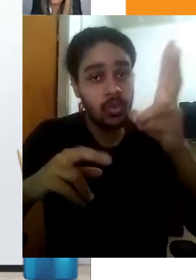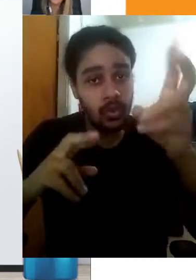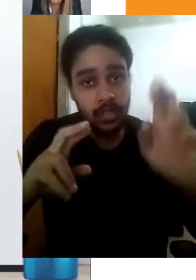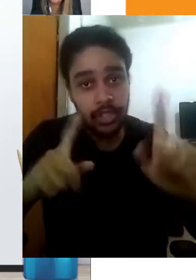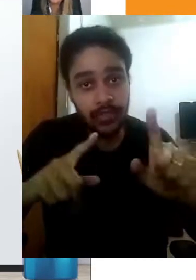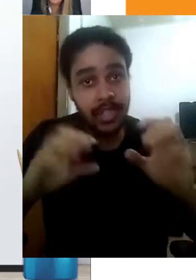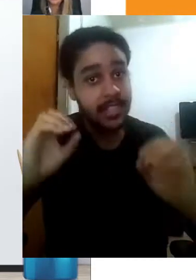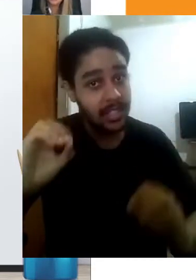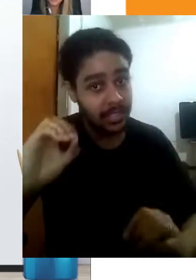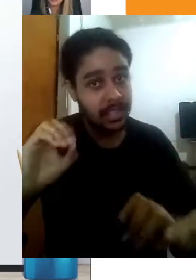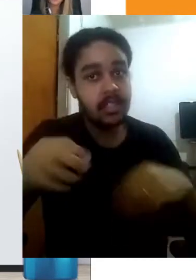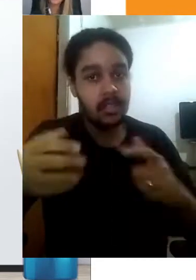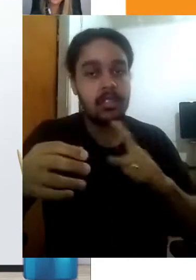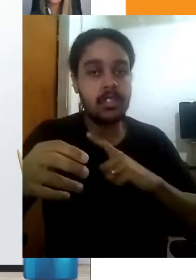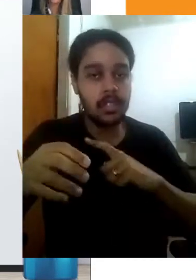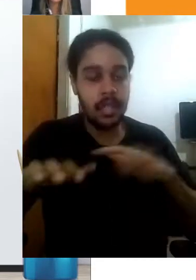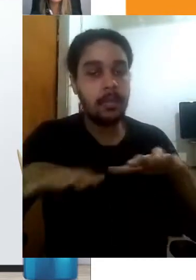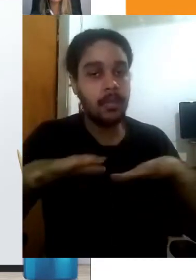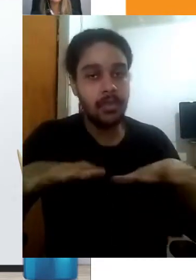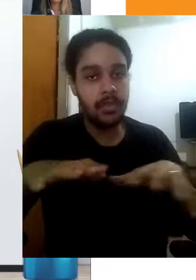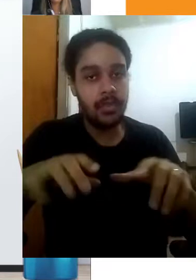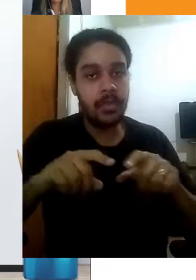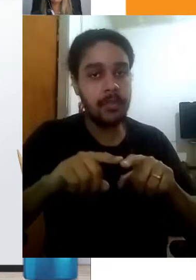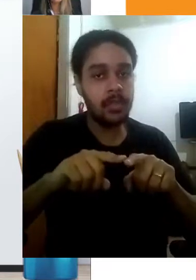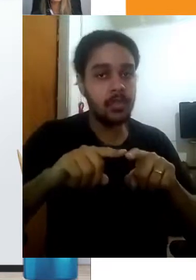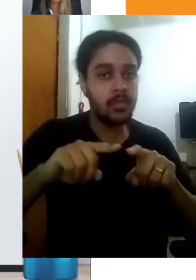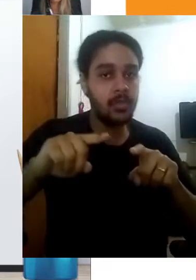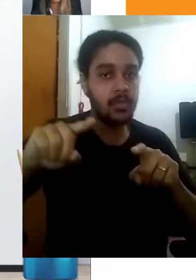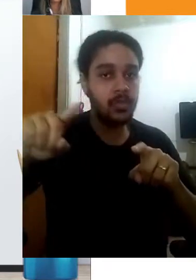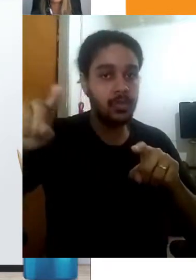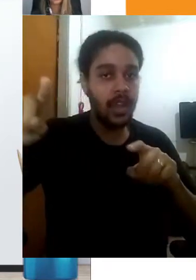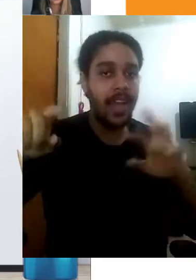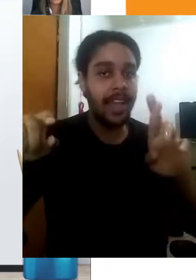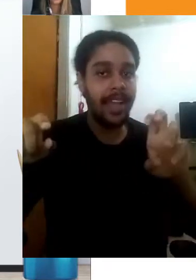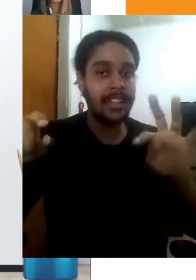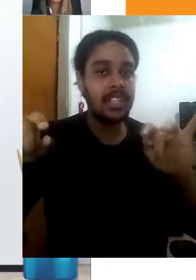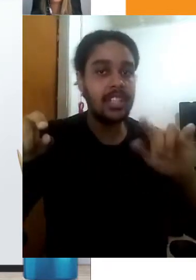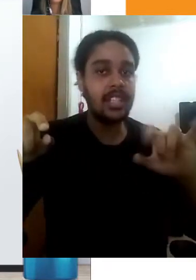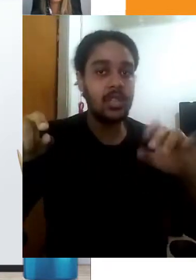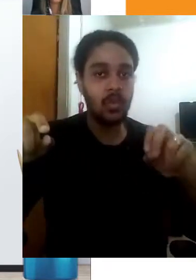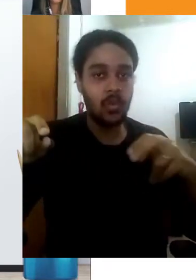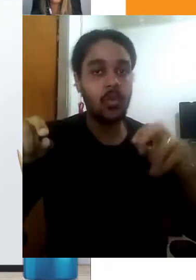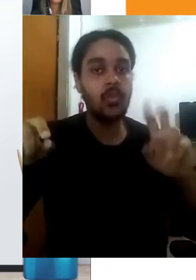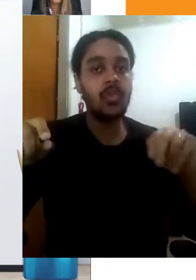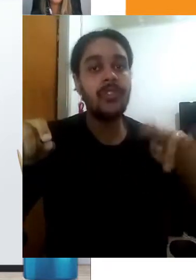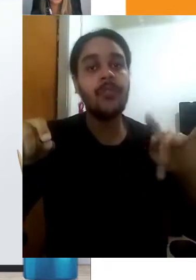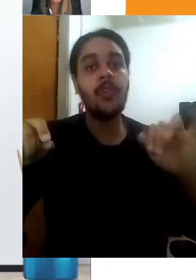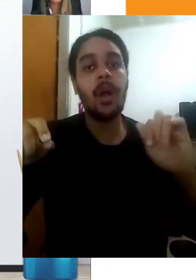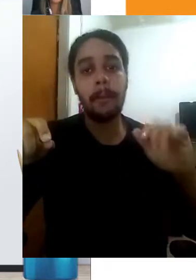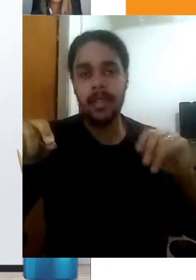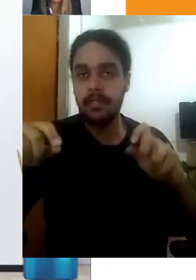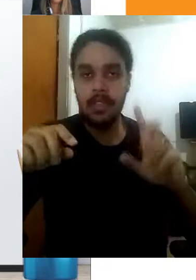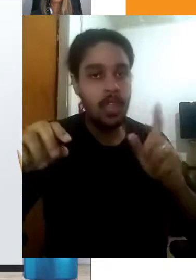zero. Nesse caso, temos um movimento retilíneo uniforme, ou seja, a velocidade não irá